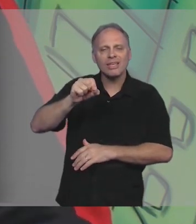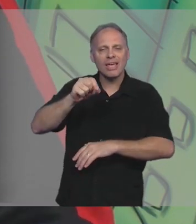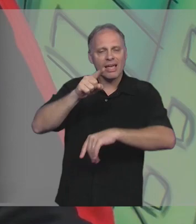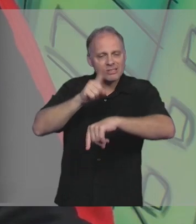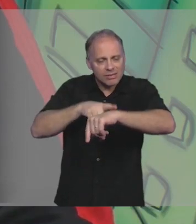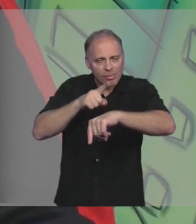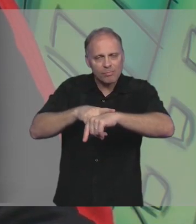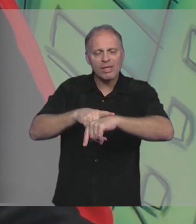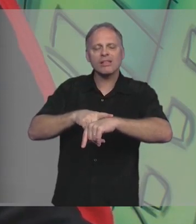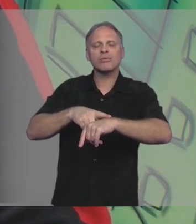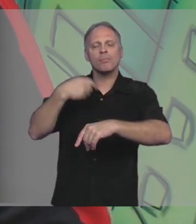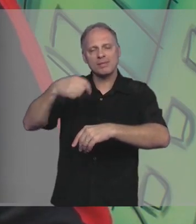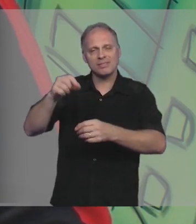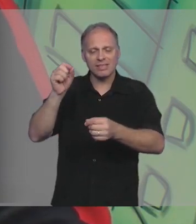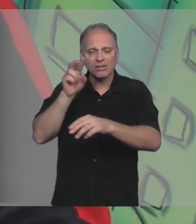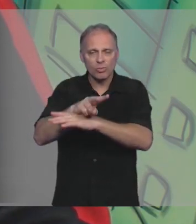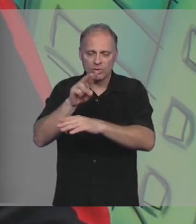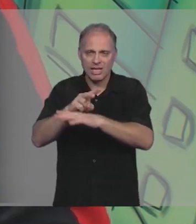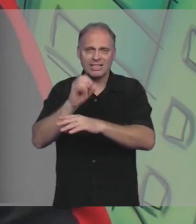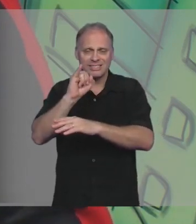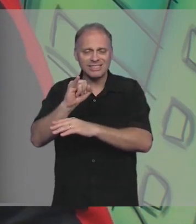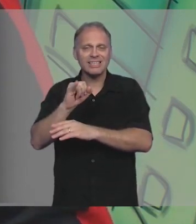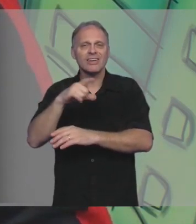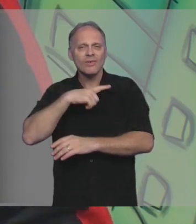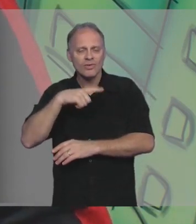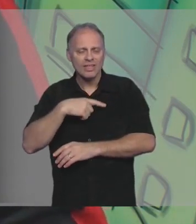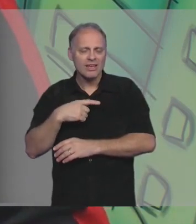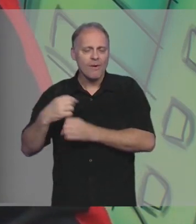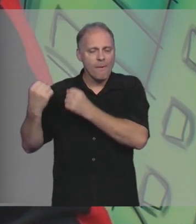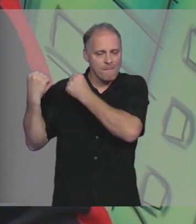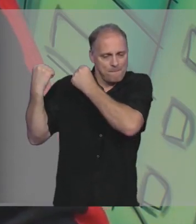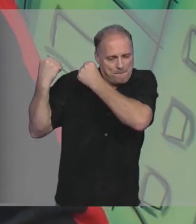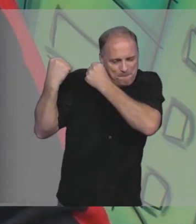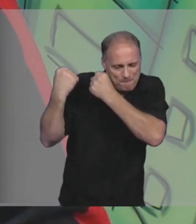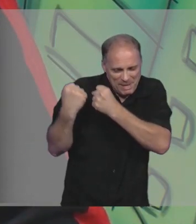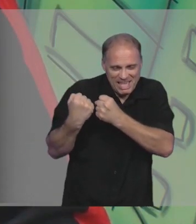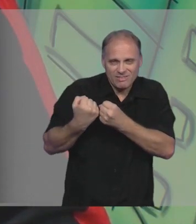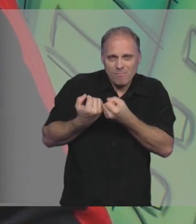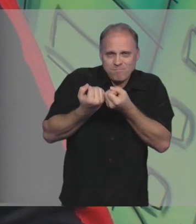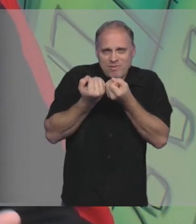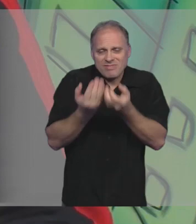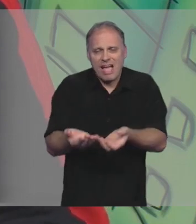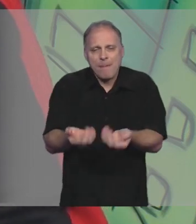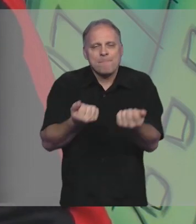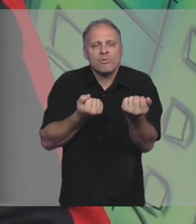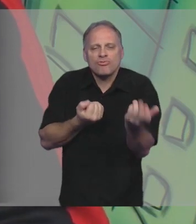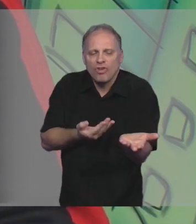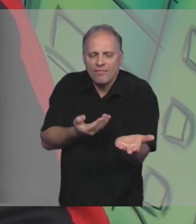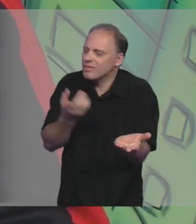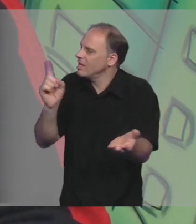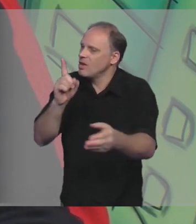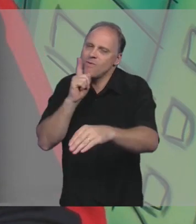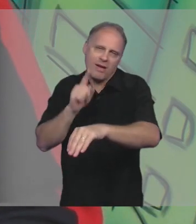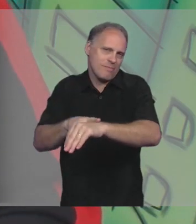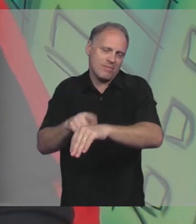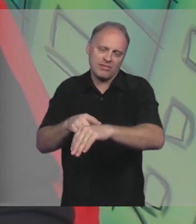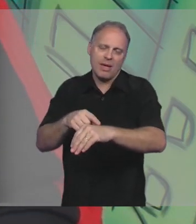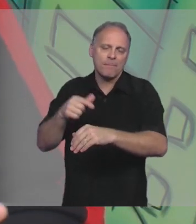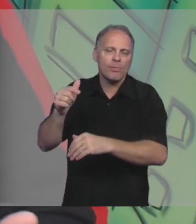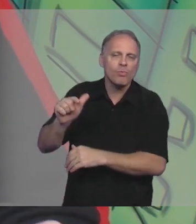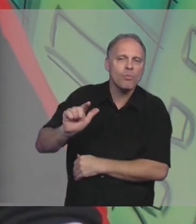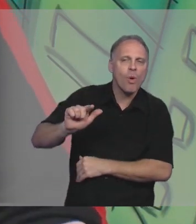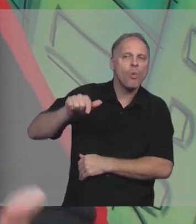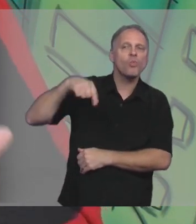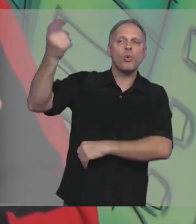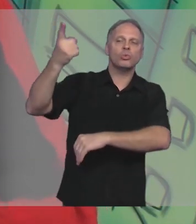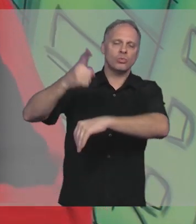que tem que priorizar. Senão nós já vamos estar trazendo uma carga sobre esse adolescente, esse jovem, que não é o momento. Isso é para a segunda fase,